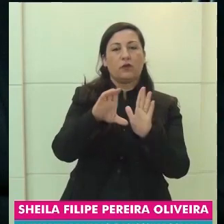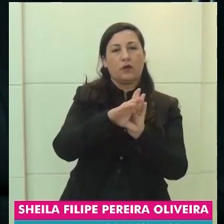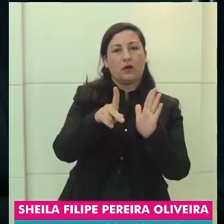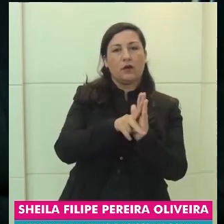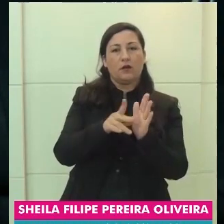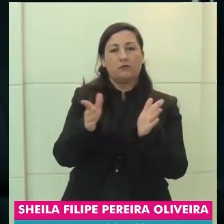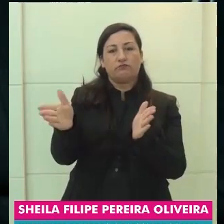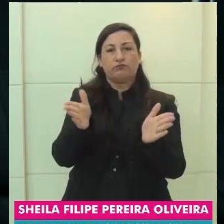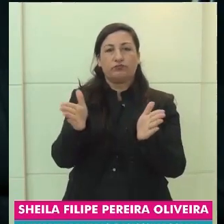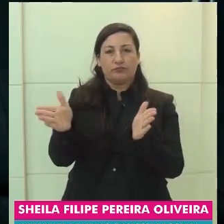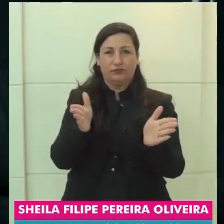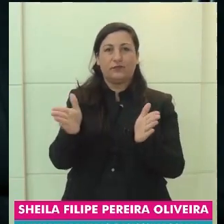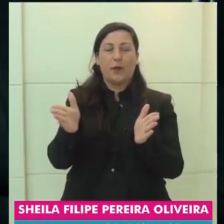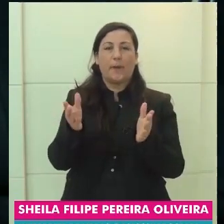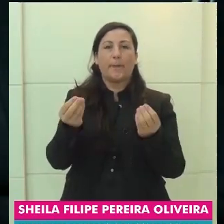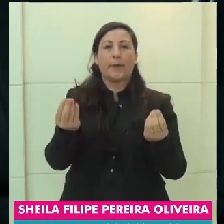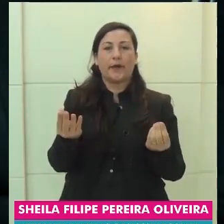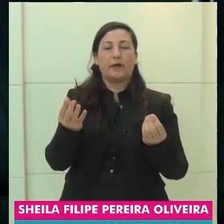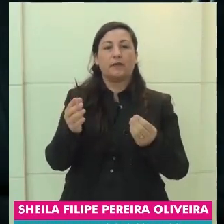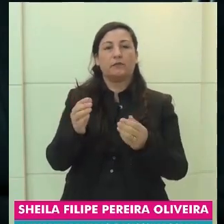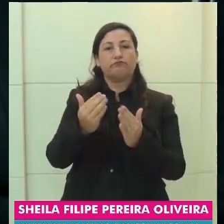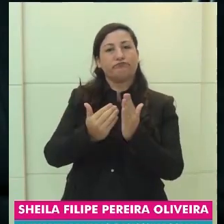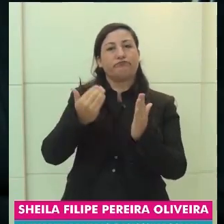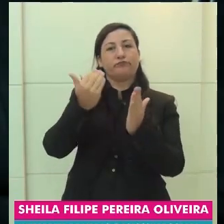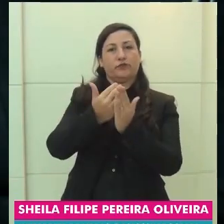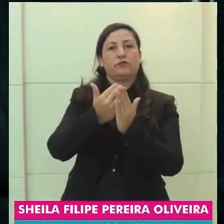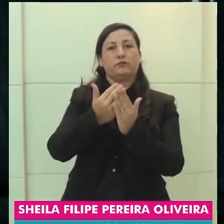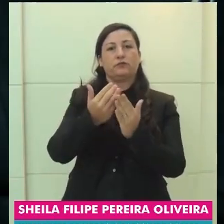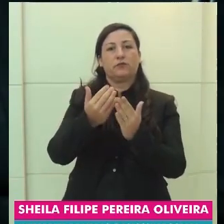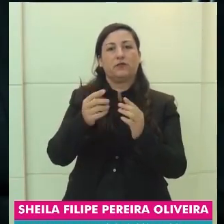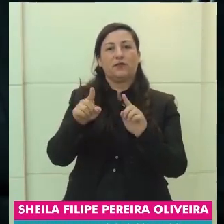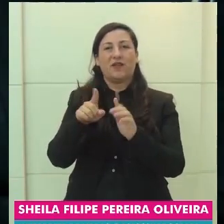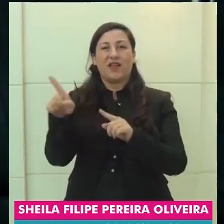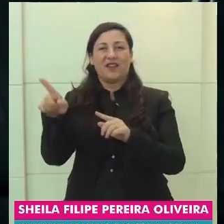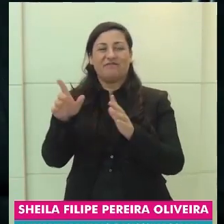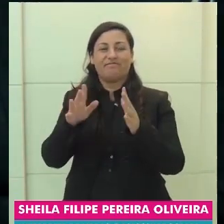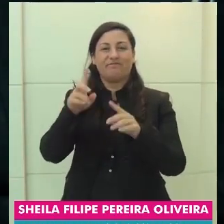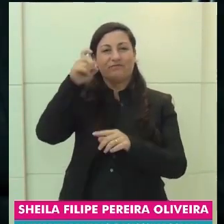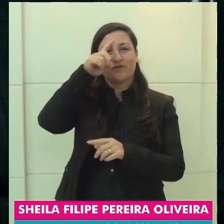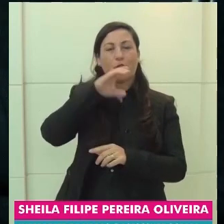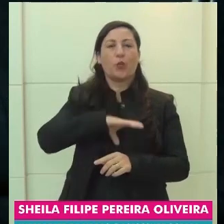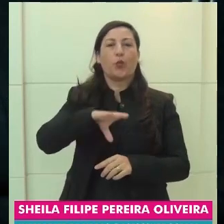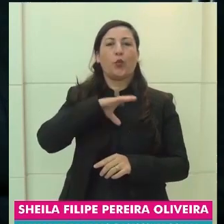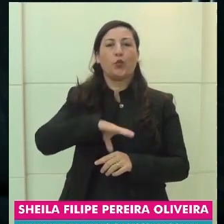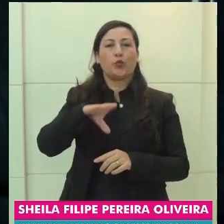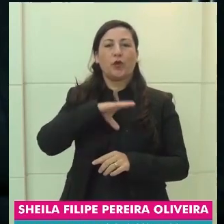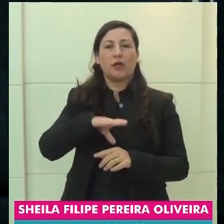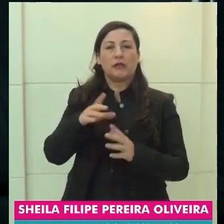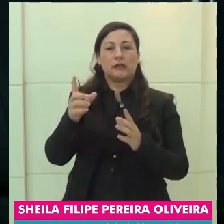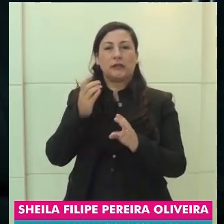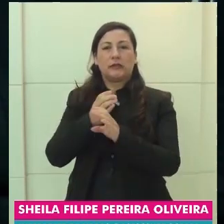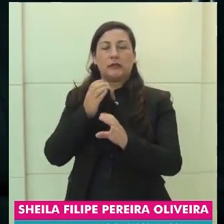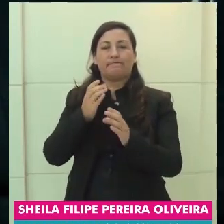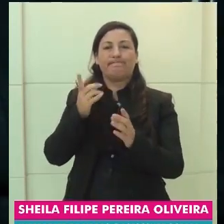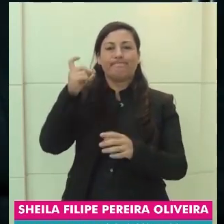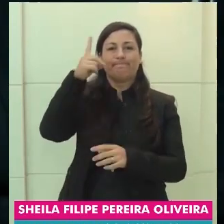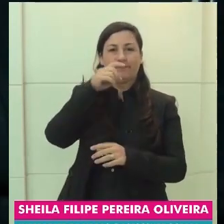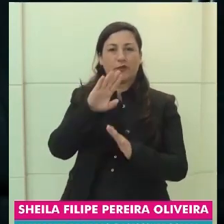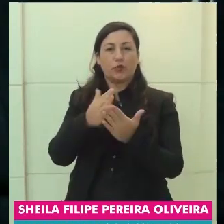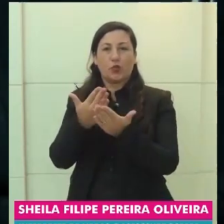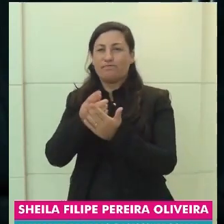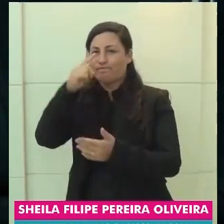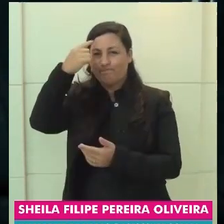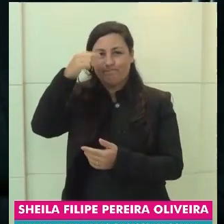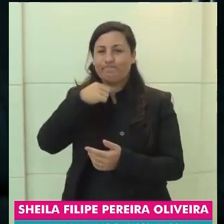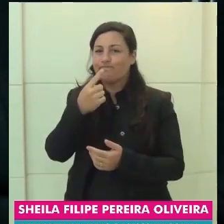período da noite para aqueles que não tiveram oportunidade de português. Então, eles têm atendimento de português. Muito